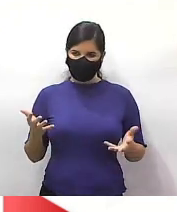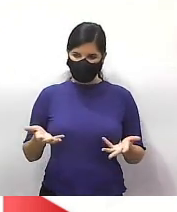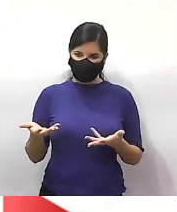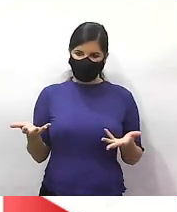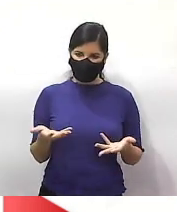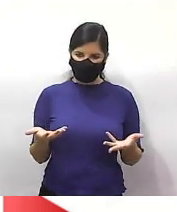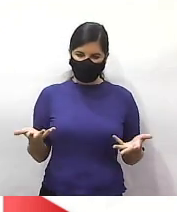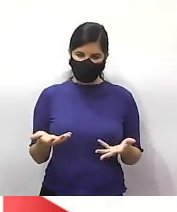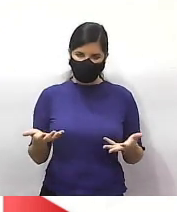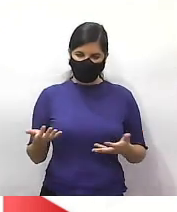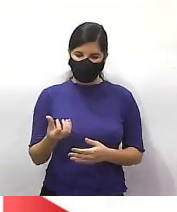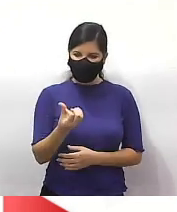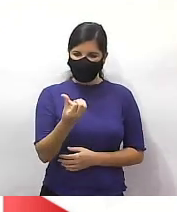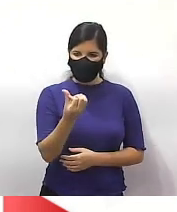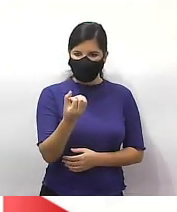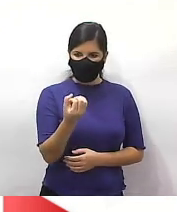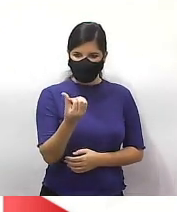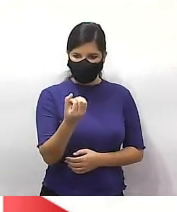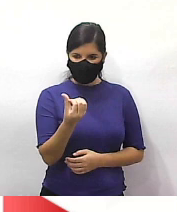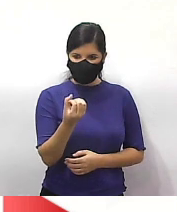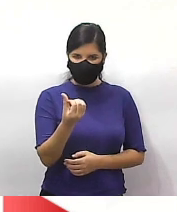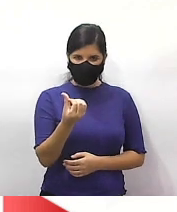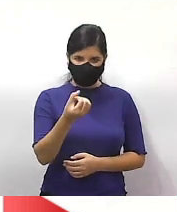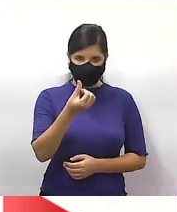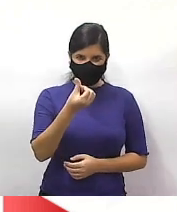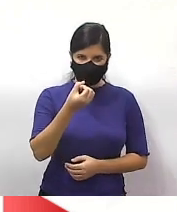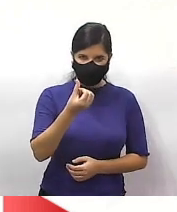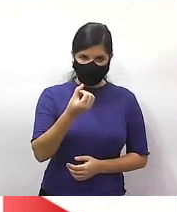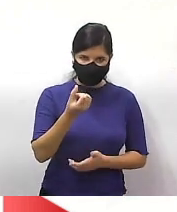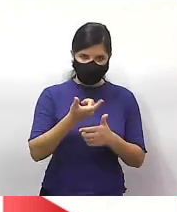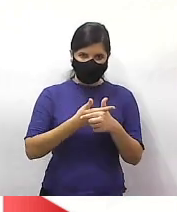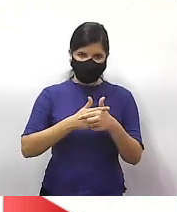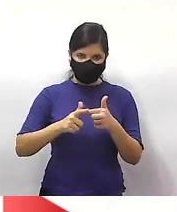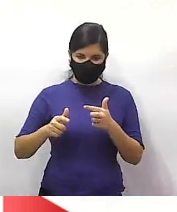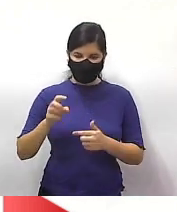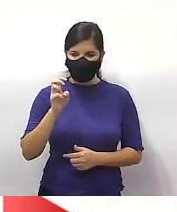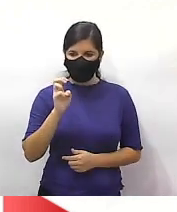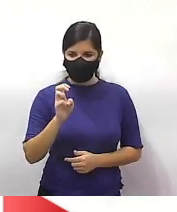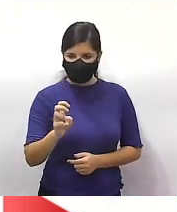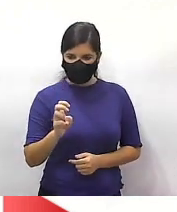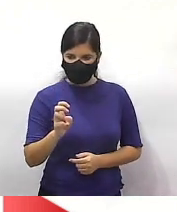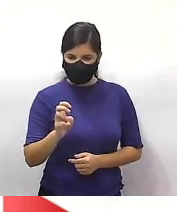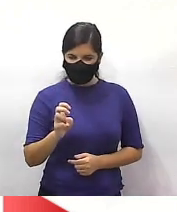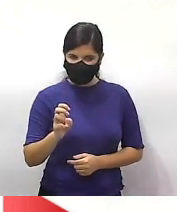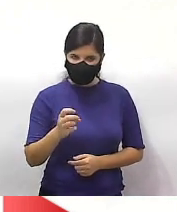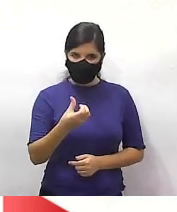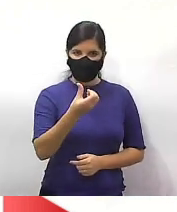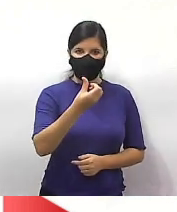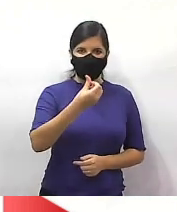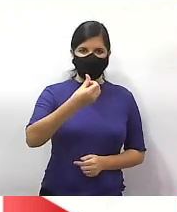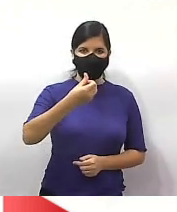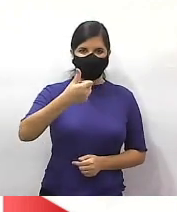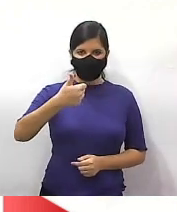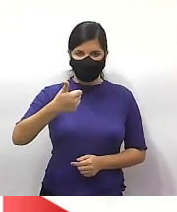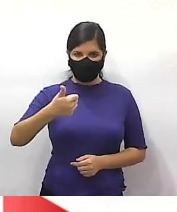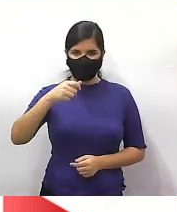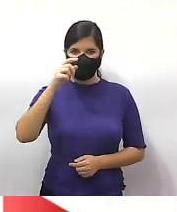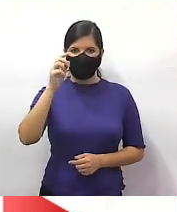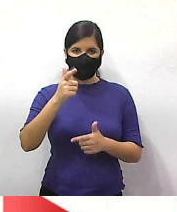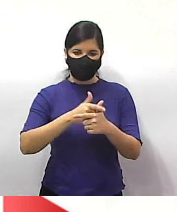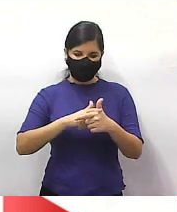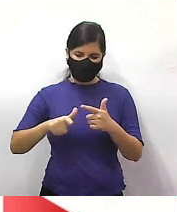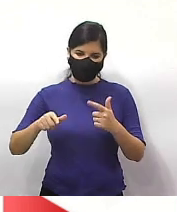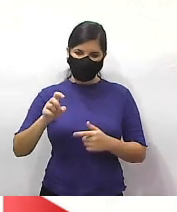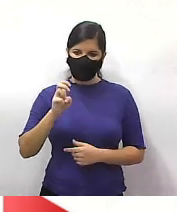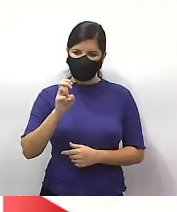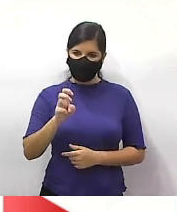falar divisão não exata, ok? Exemplo para você. Divisão exata, eu tenho 60 dividido por 5 e aí o